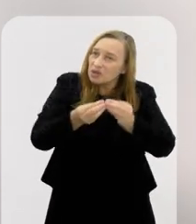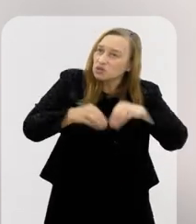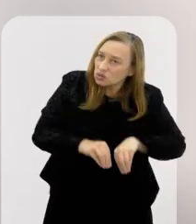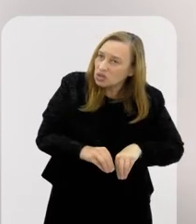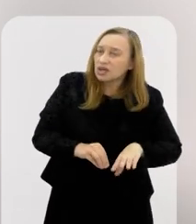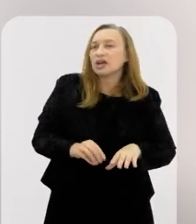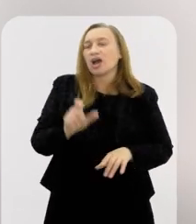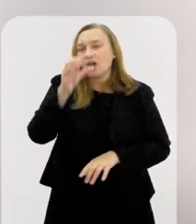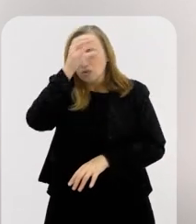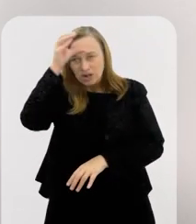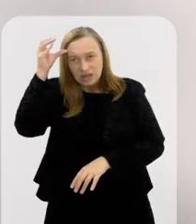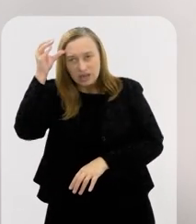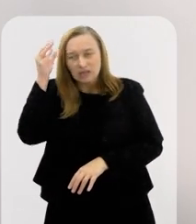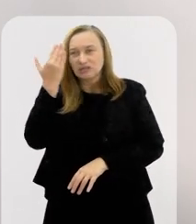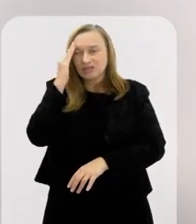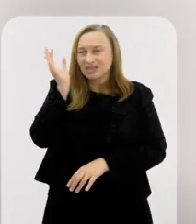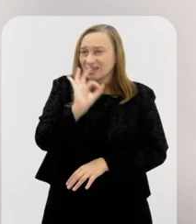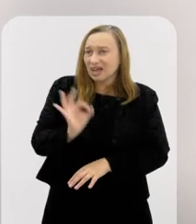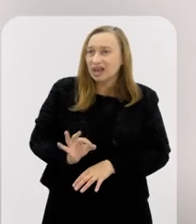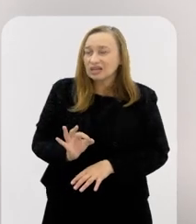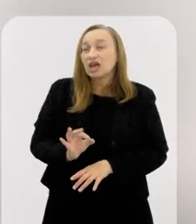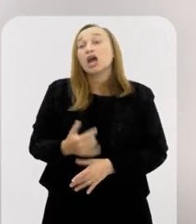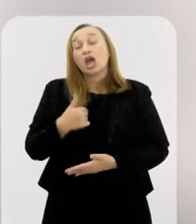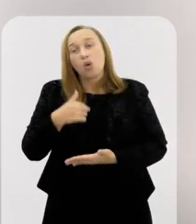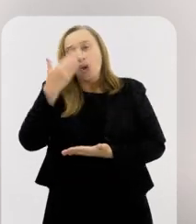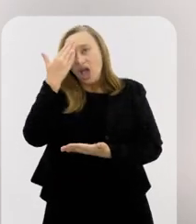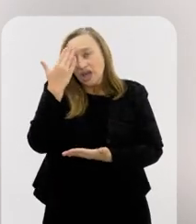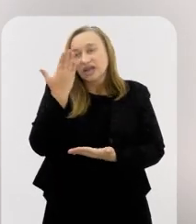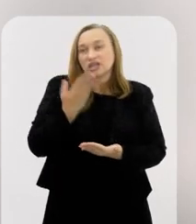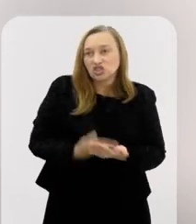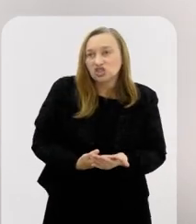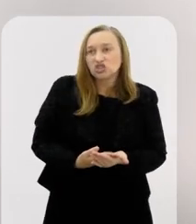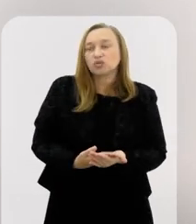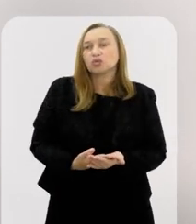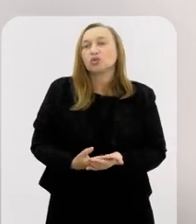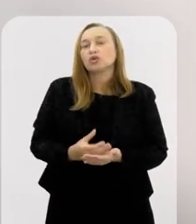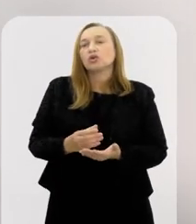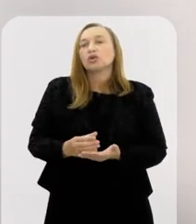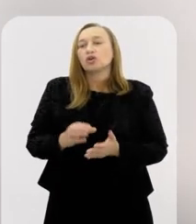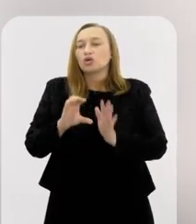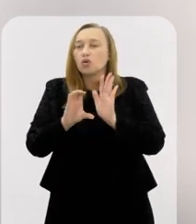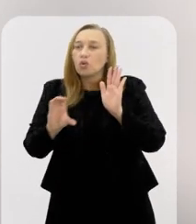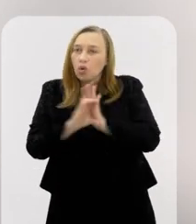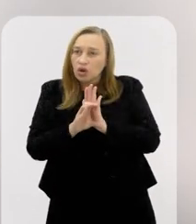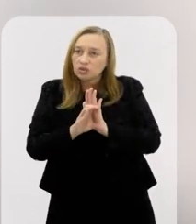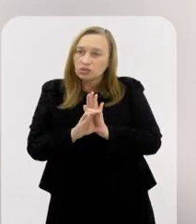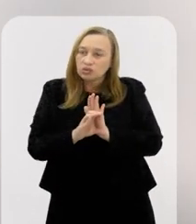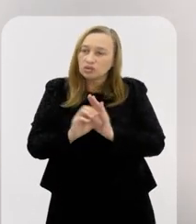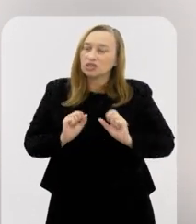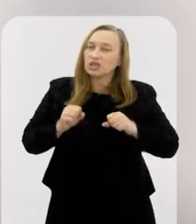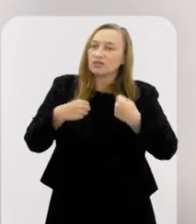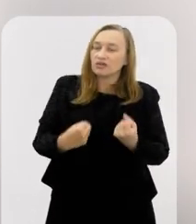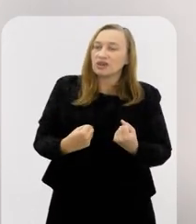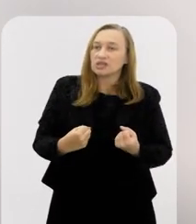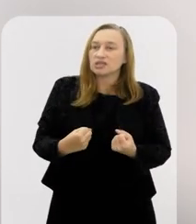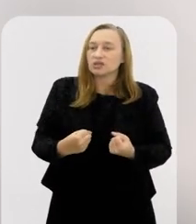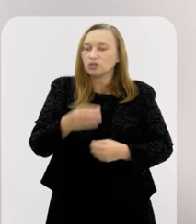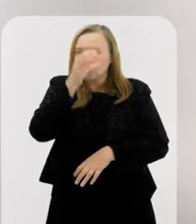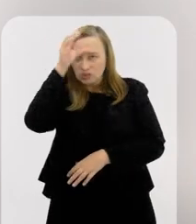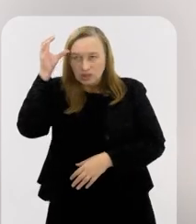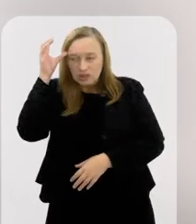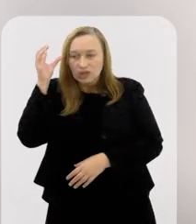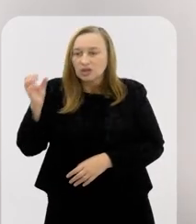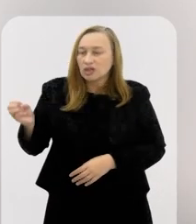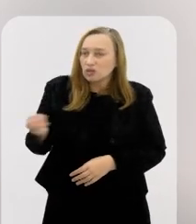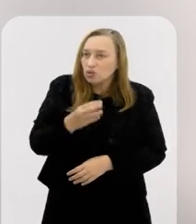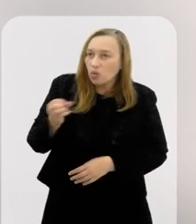penso que as relações de de consumo Elas têm que ser mais equilibradas eu acredito que muito embora o có de Defesa do Consumidor tenha sido inovador